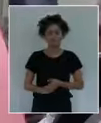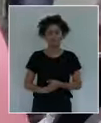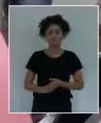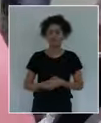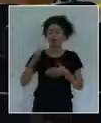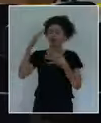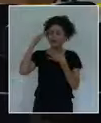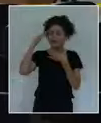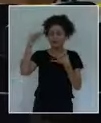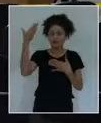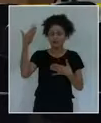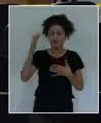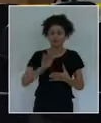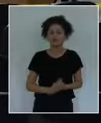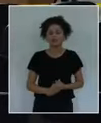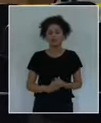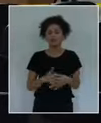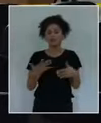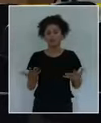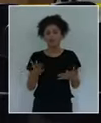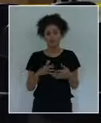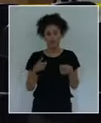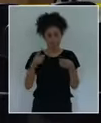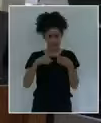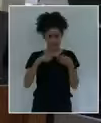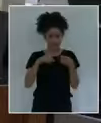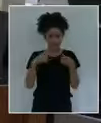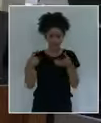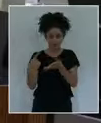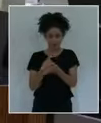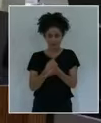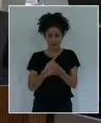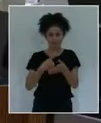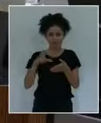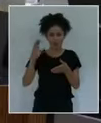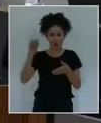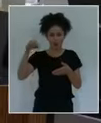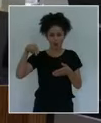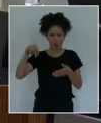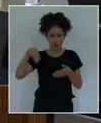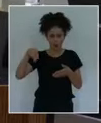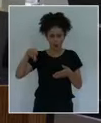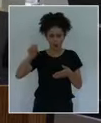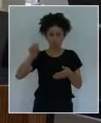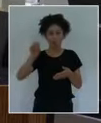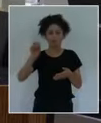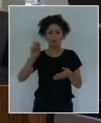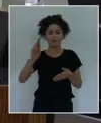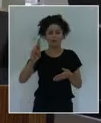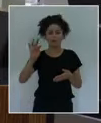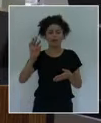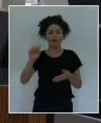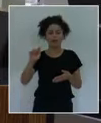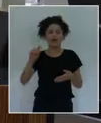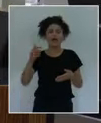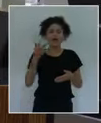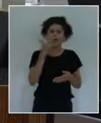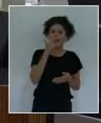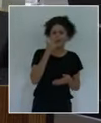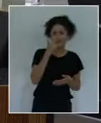pelas palavras aí. Primeira pergunta sua sobre a comporta, é tipo uma barreira mesmo, isso que o rapaz falou lá, isso